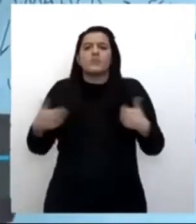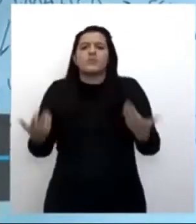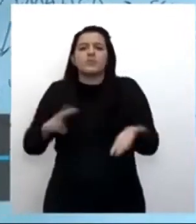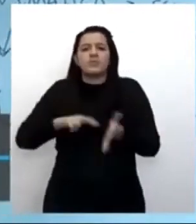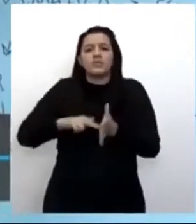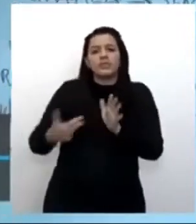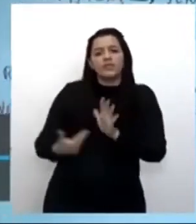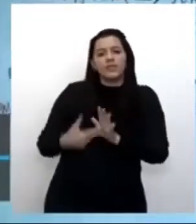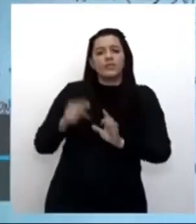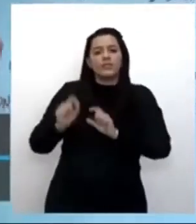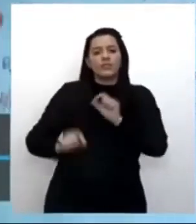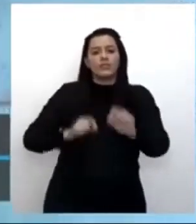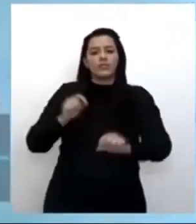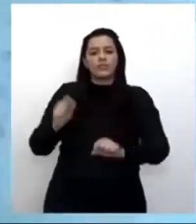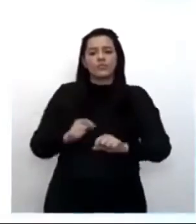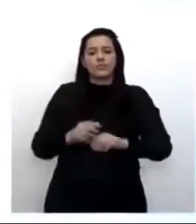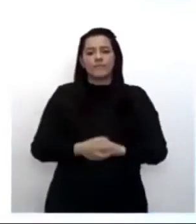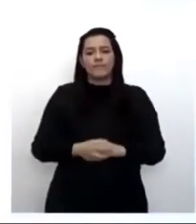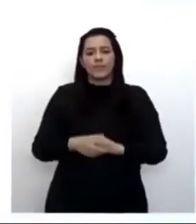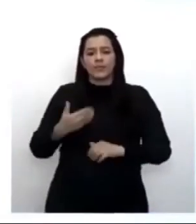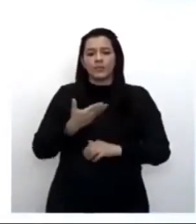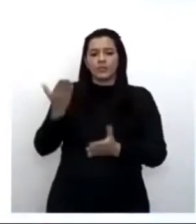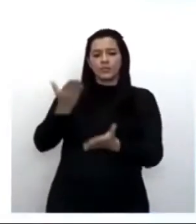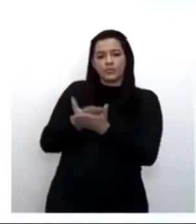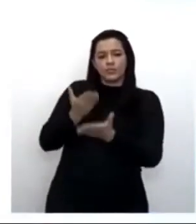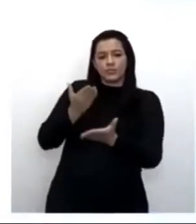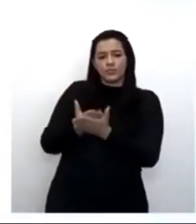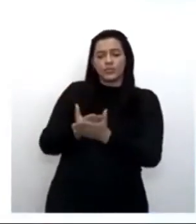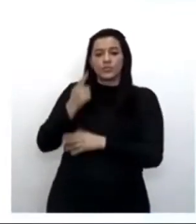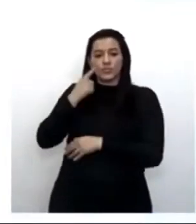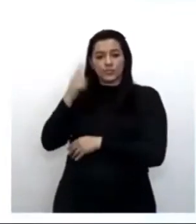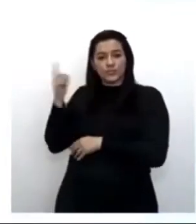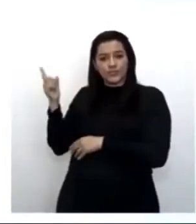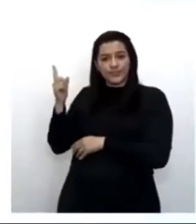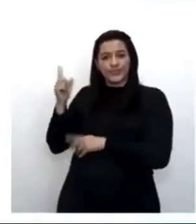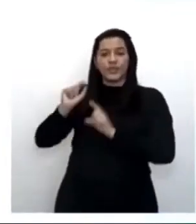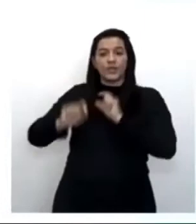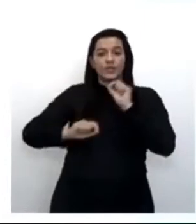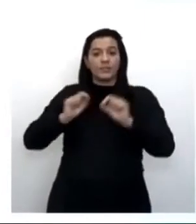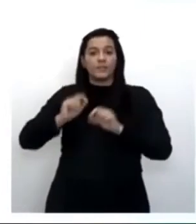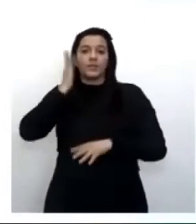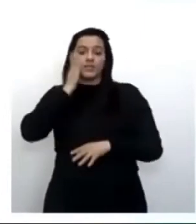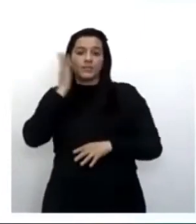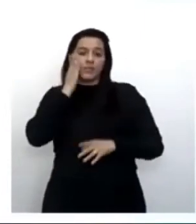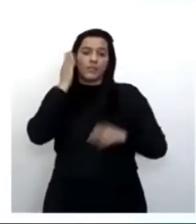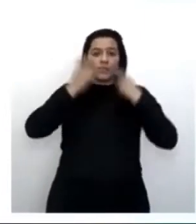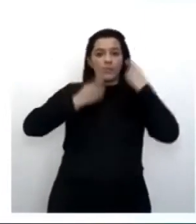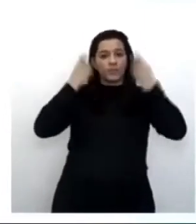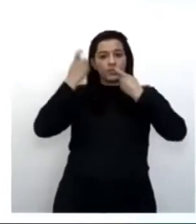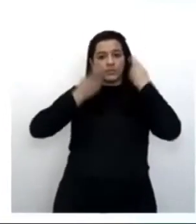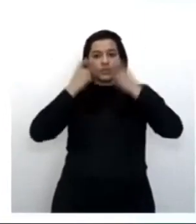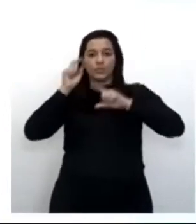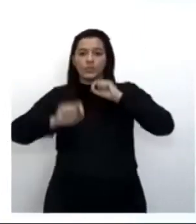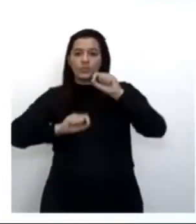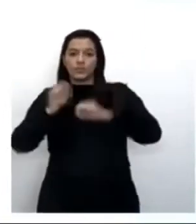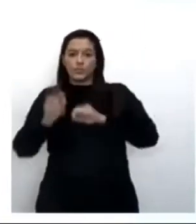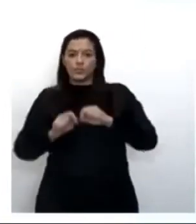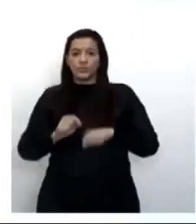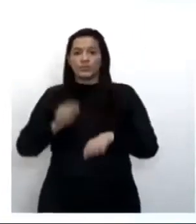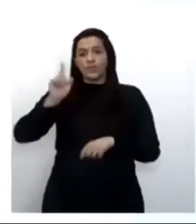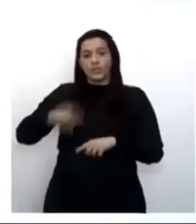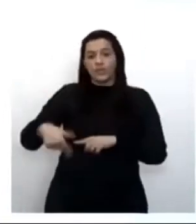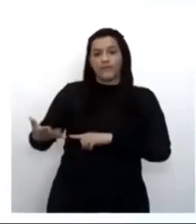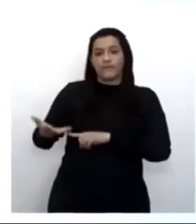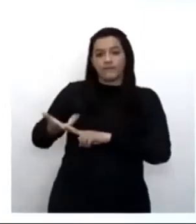Quer dizer que quando eu estudo a cinemática, a gente vai saber o quê? Qual é a nossa preocupação? É